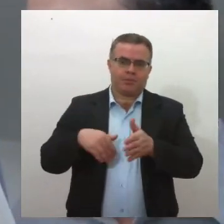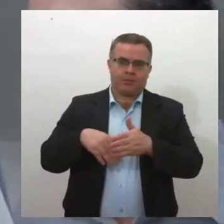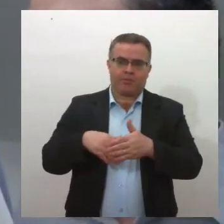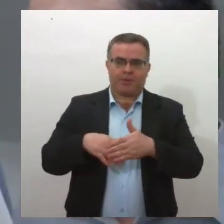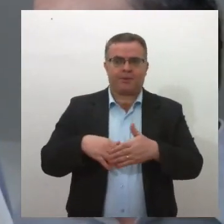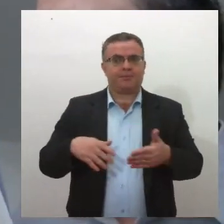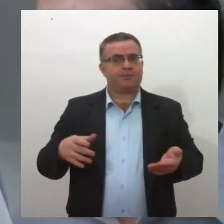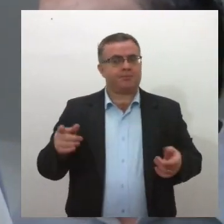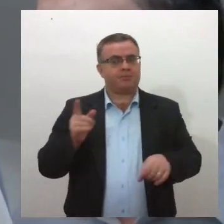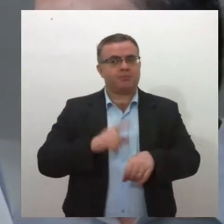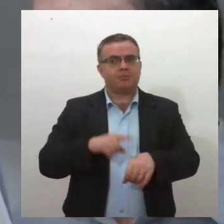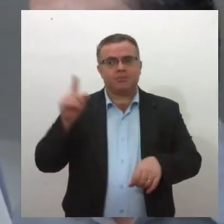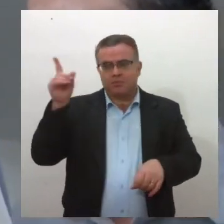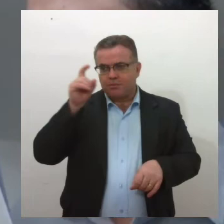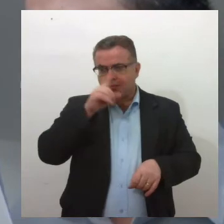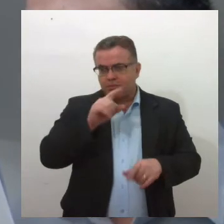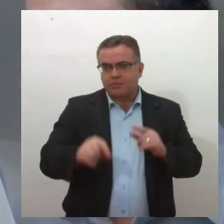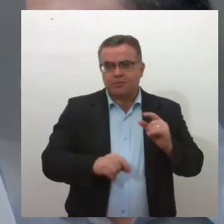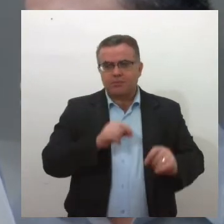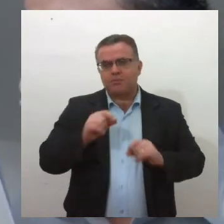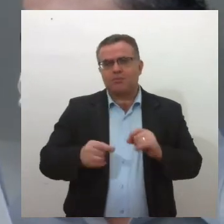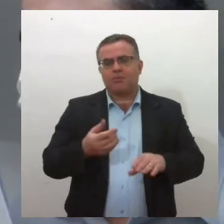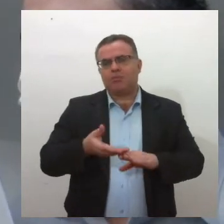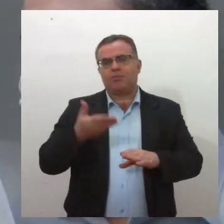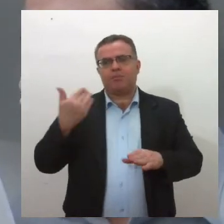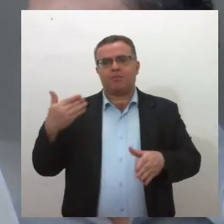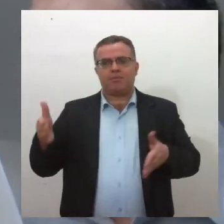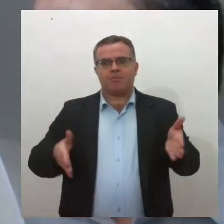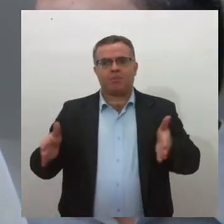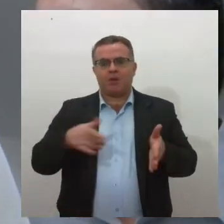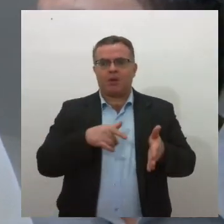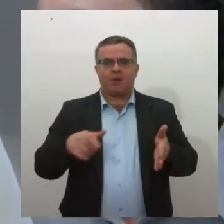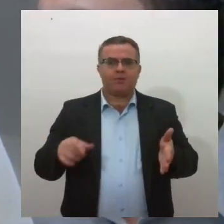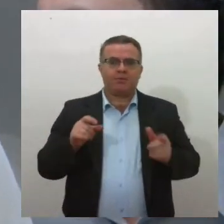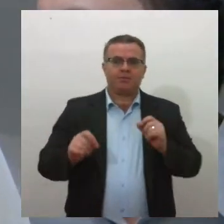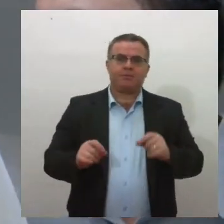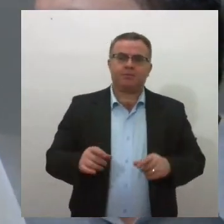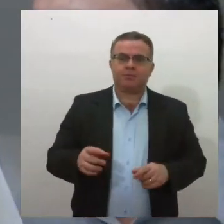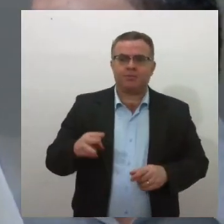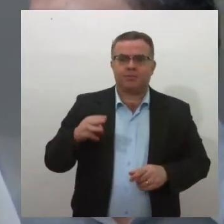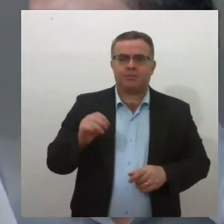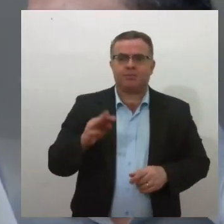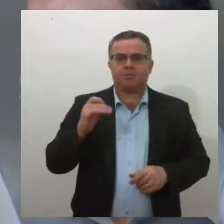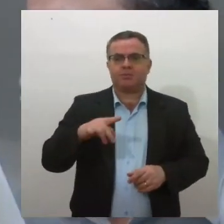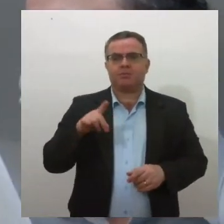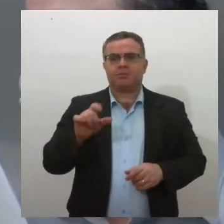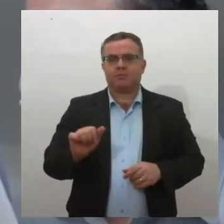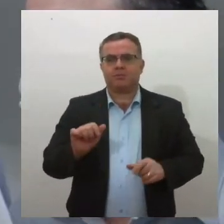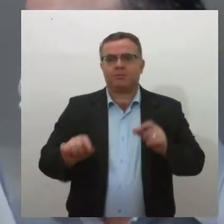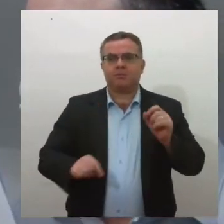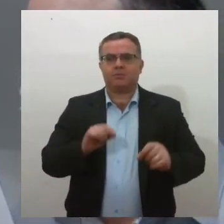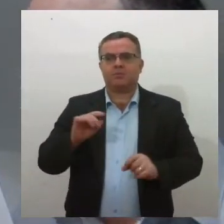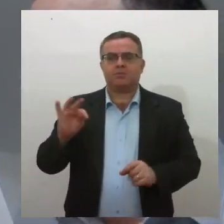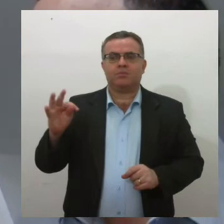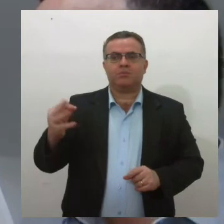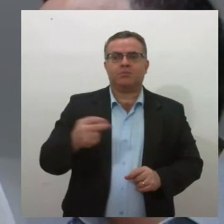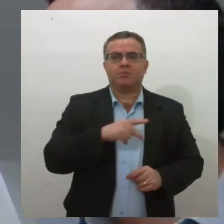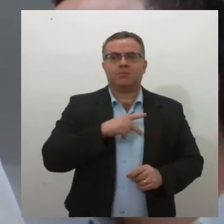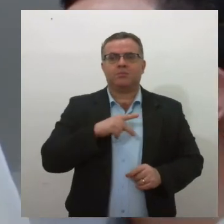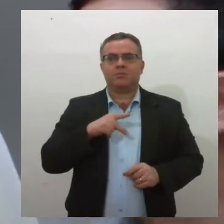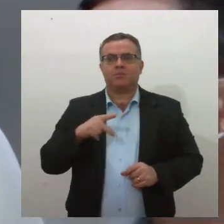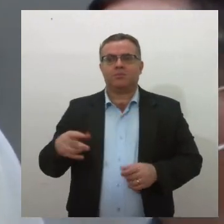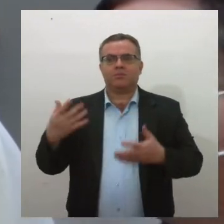história do nosso clube, que foi naquele período da saída do saudoso Motinha, e que se ficou um tempo que todos os presidentes que